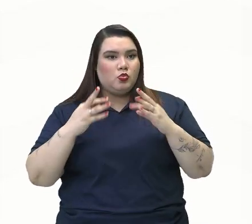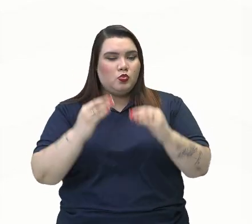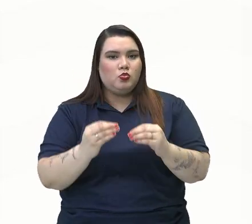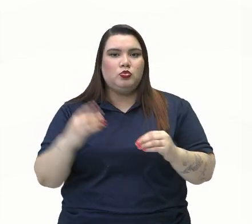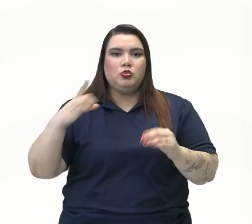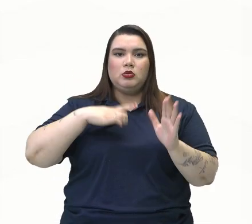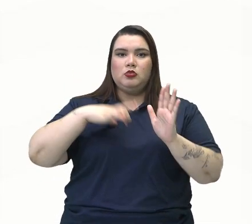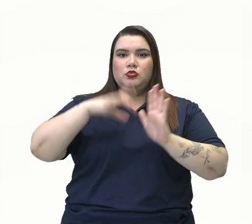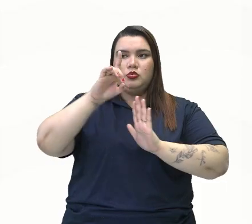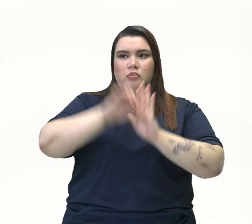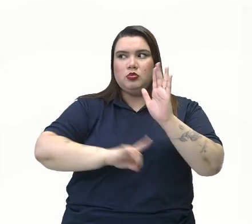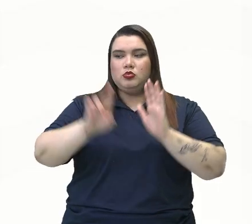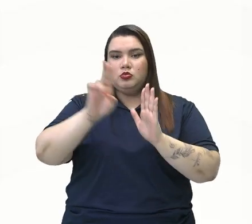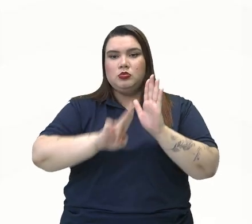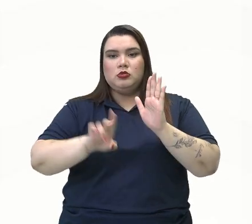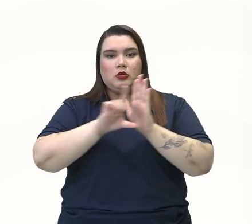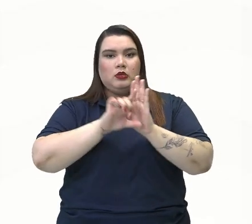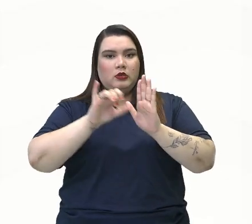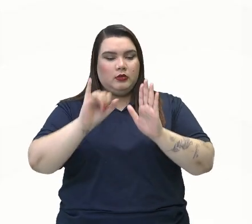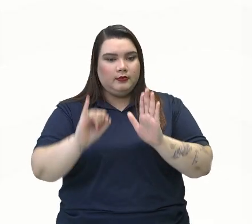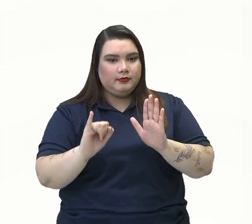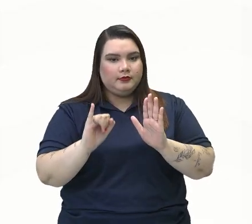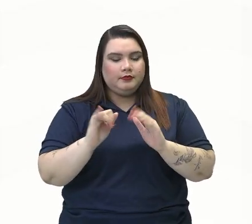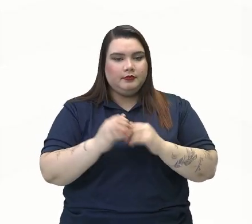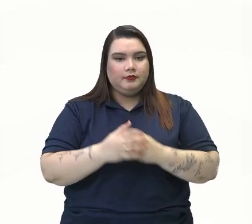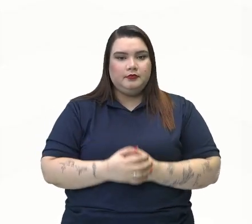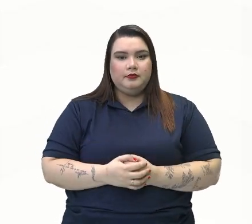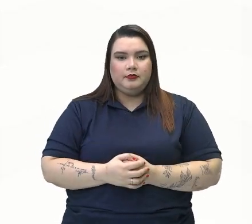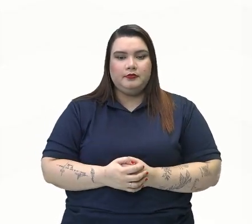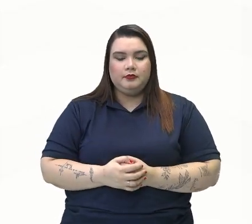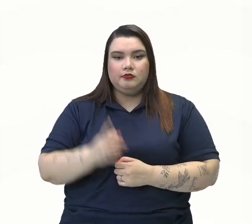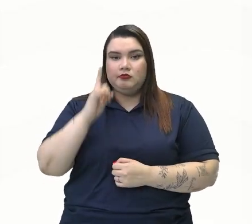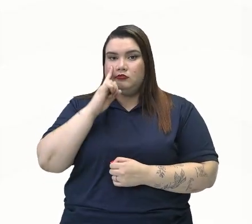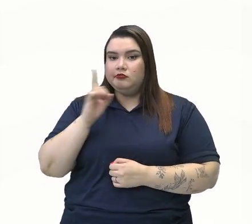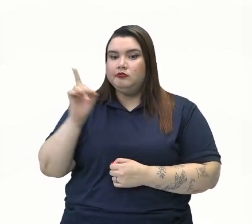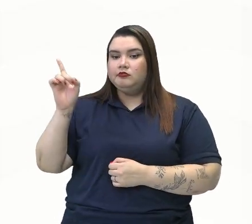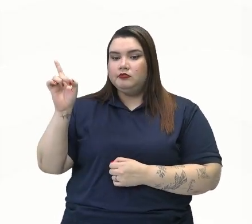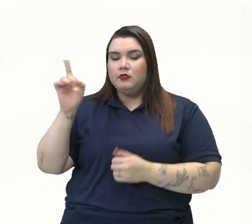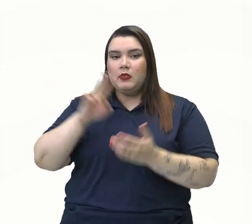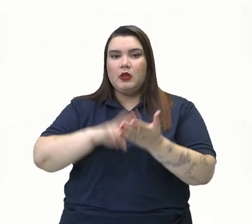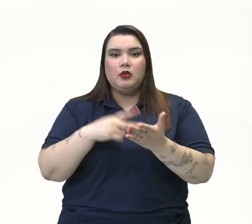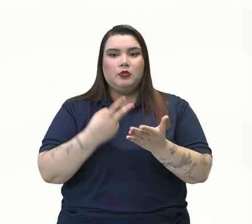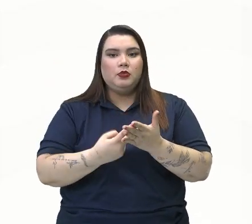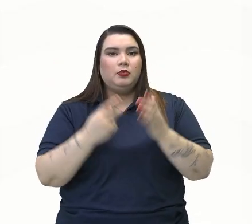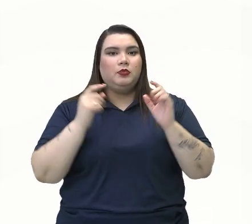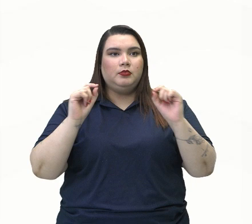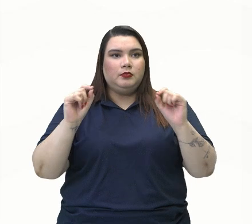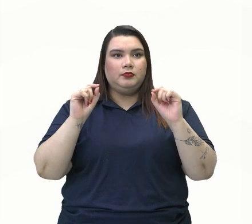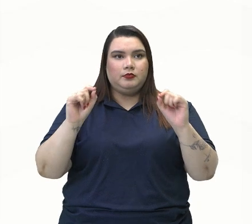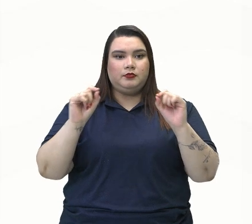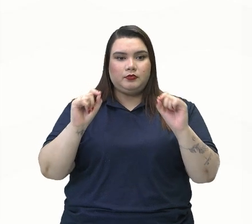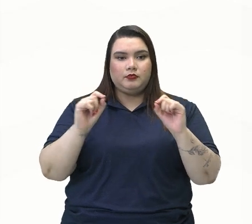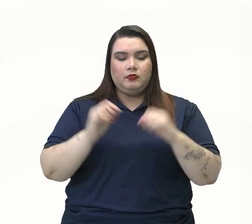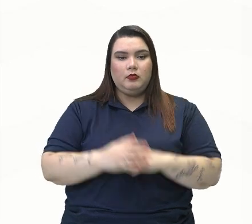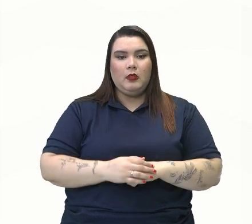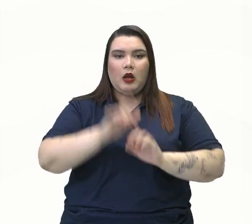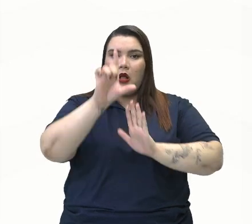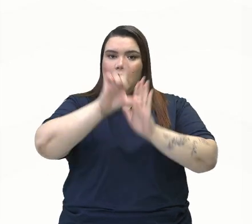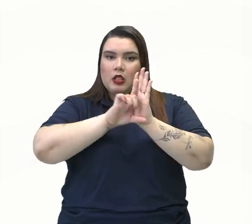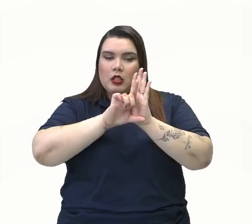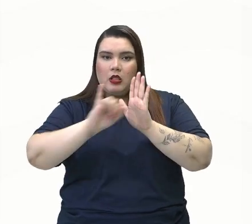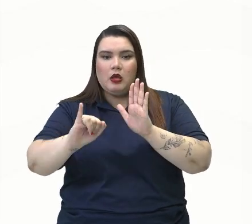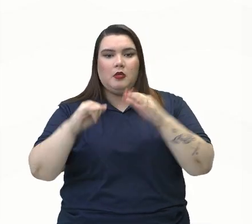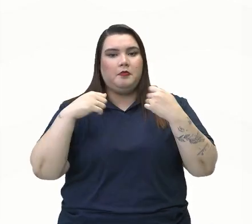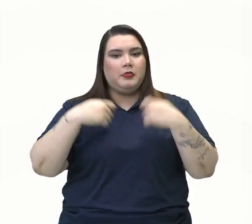lei. The law must protect everyone equally. A lei deve proteger cada